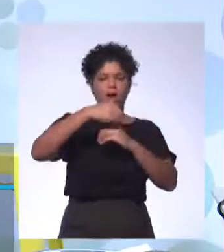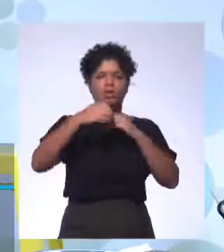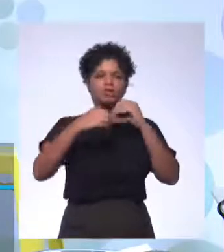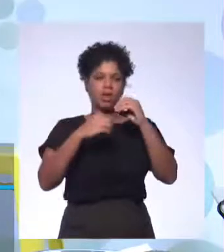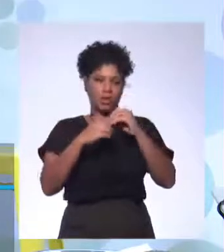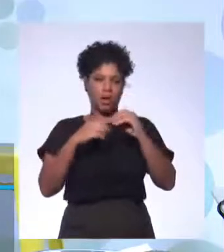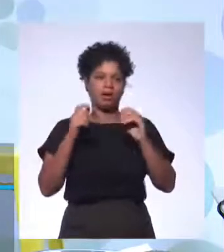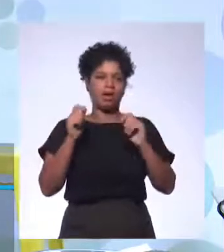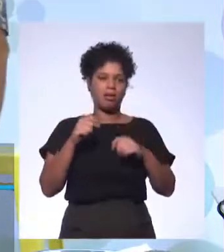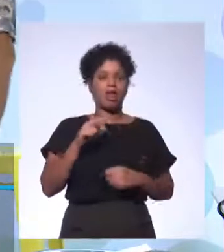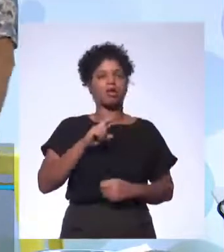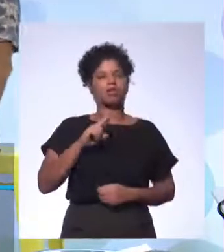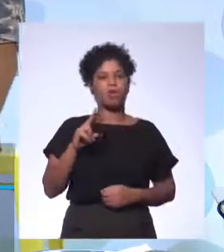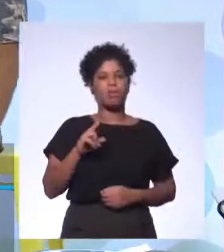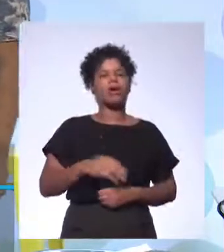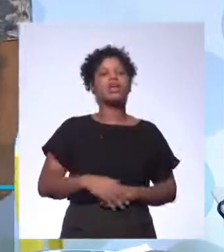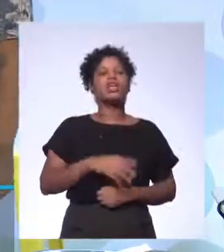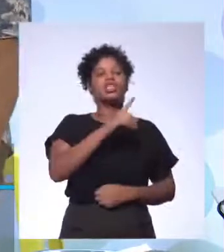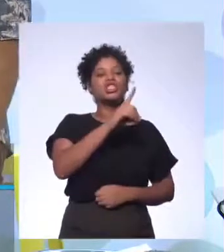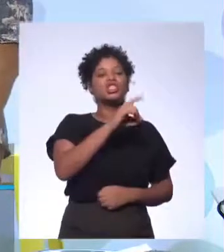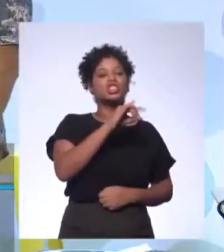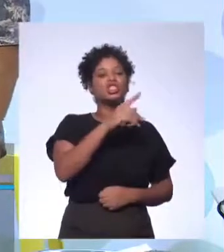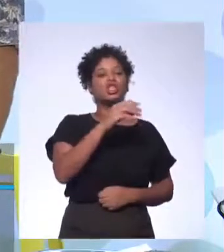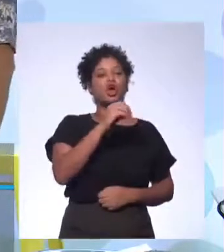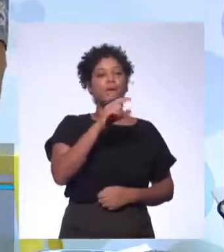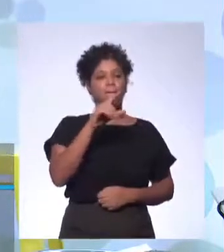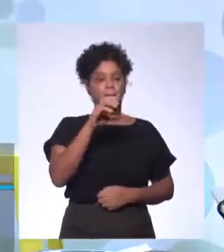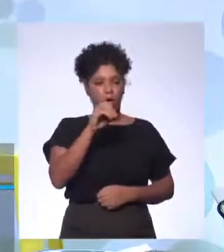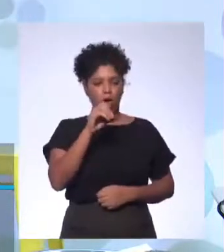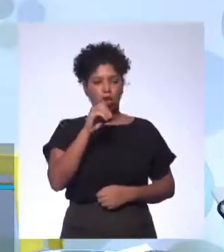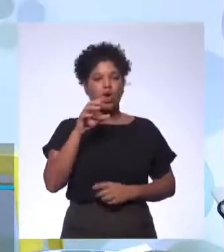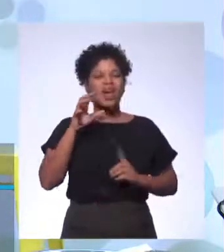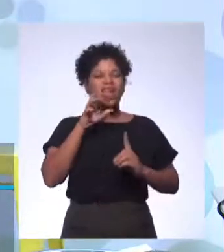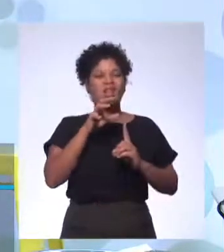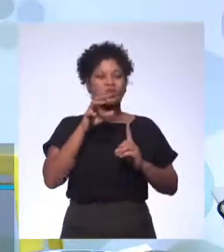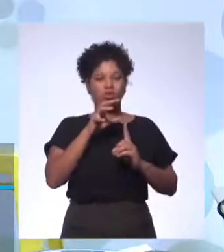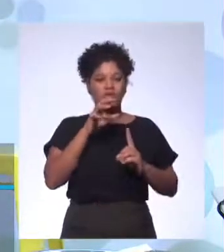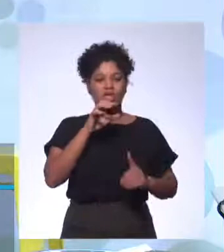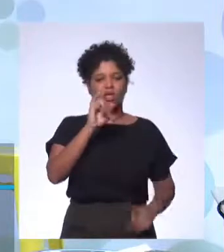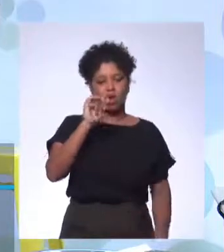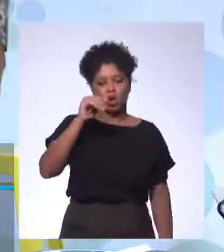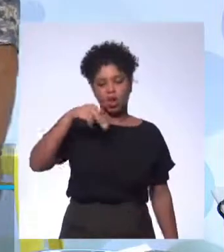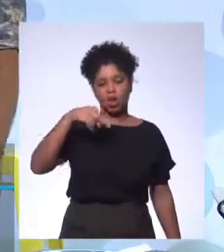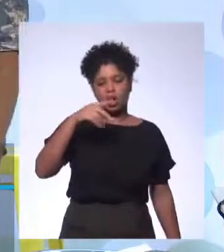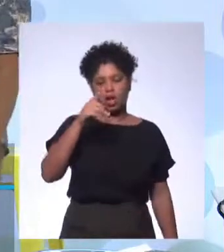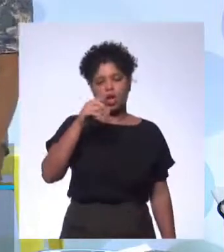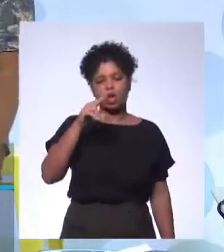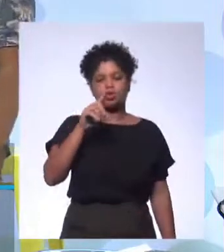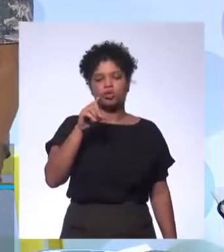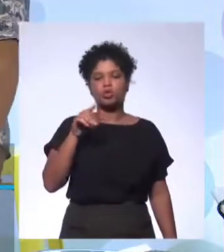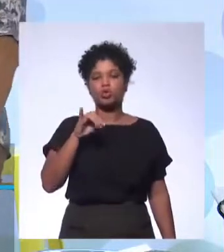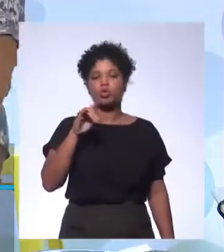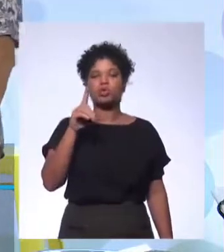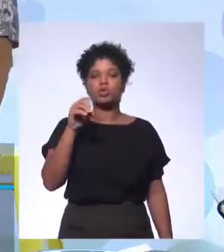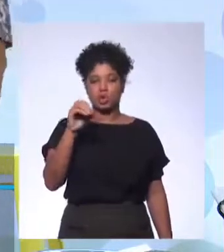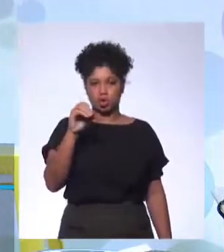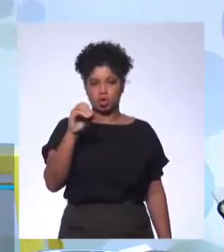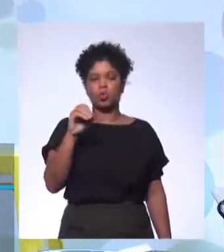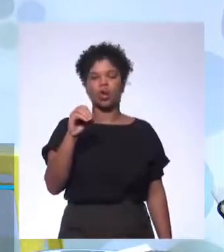isso isso aqui é chamado de dipolo-induzido que ocorre entre as moléculas a Polaris